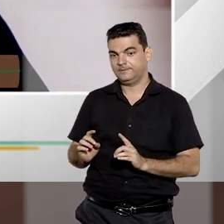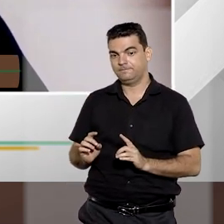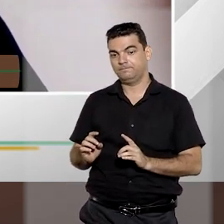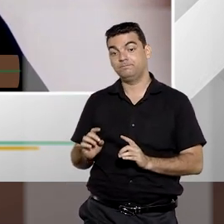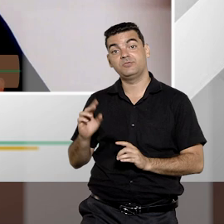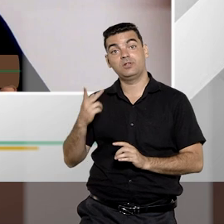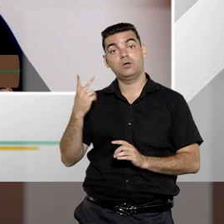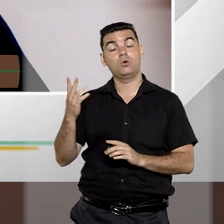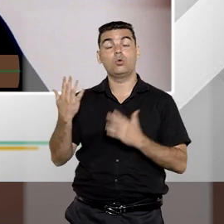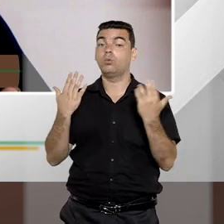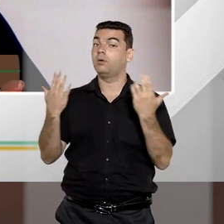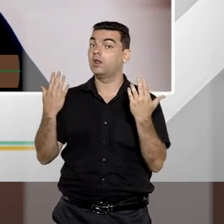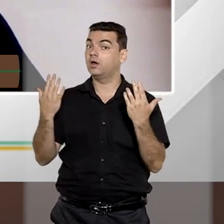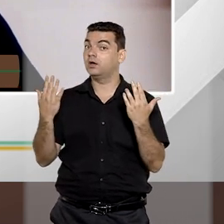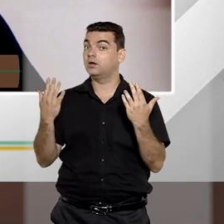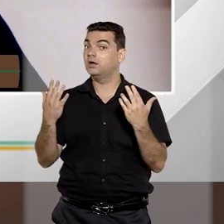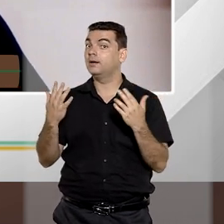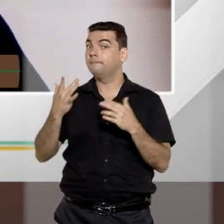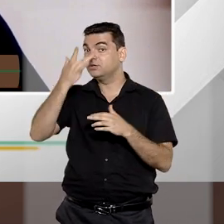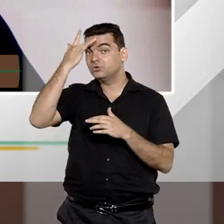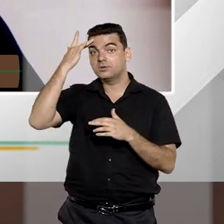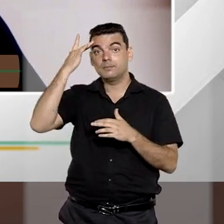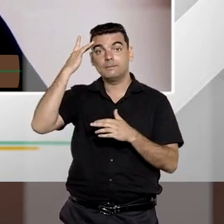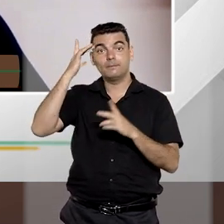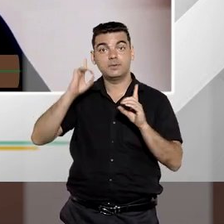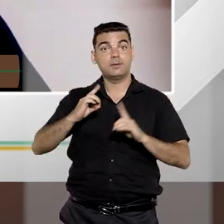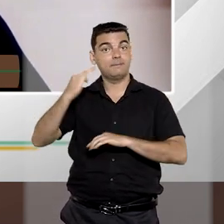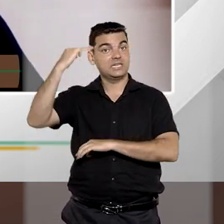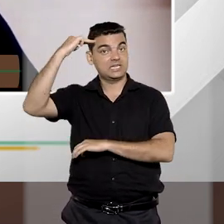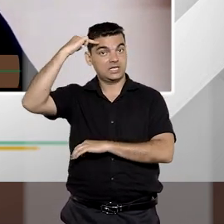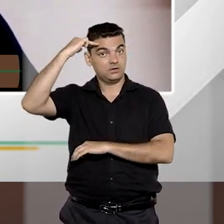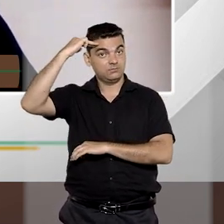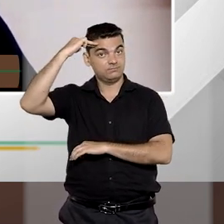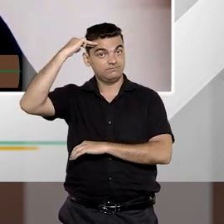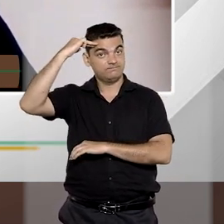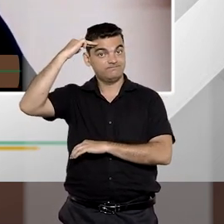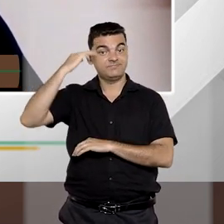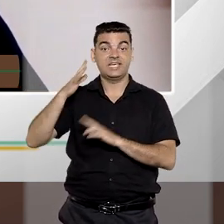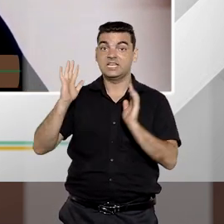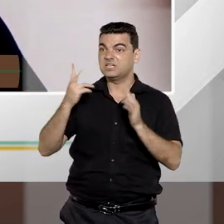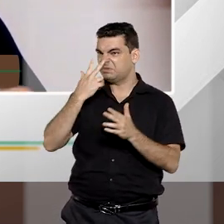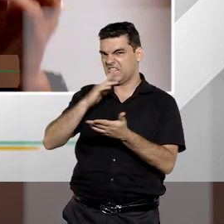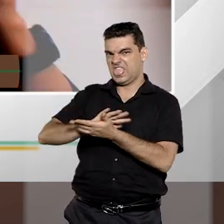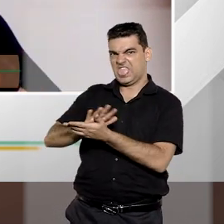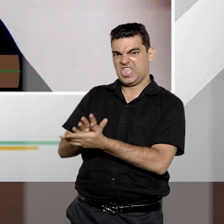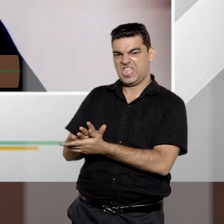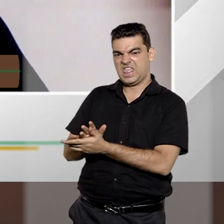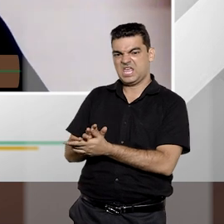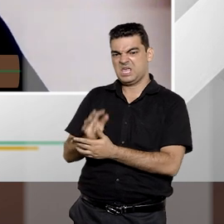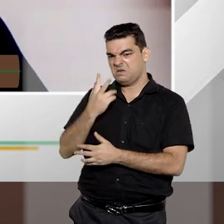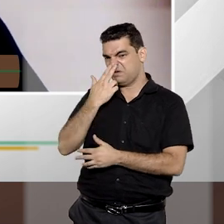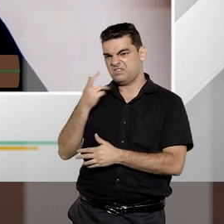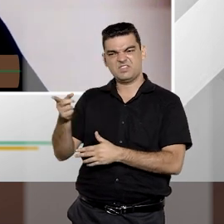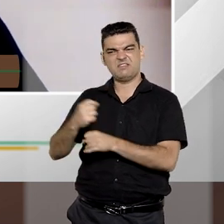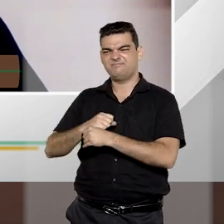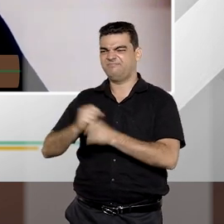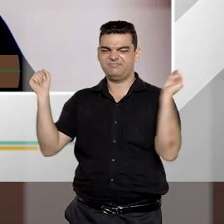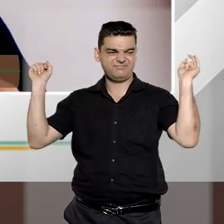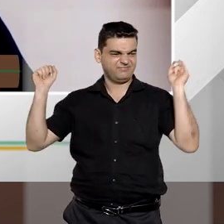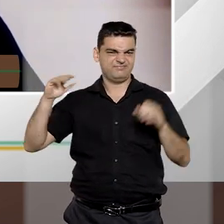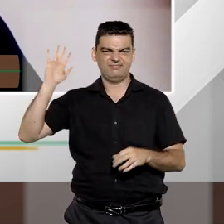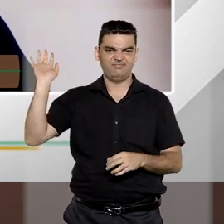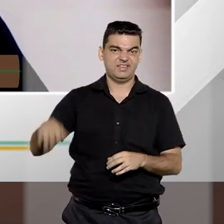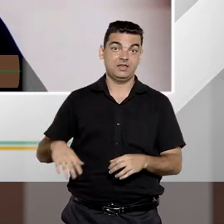eu digo em especial, inclusive as pessoas com deficiência intelectual, elas já eram taxadas como totalmente